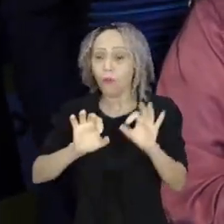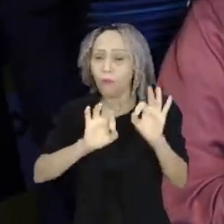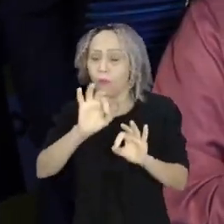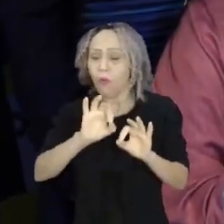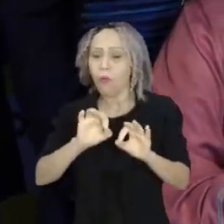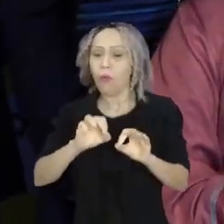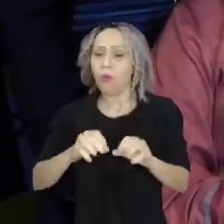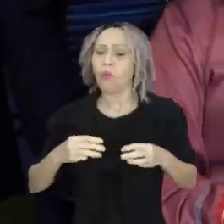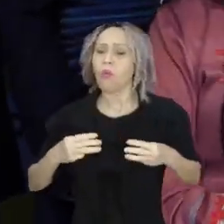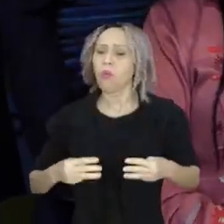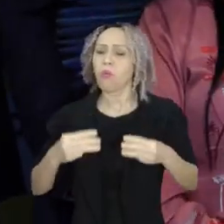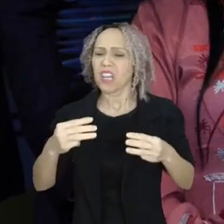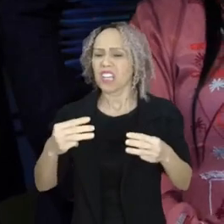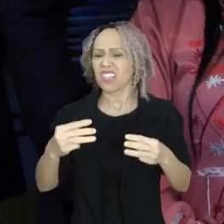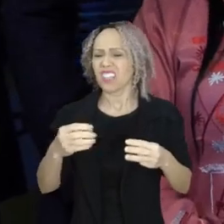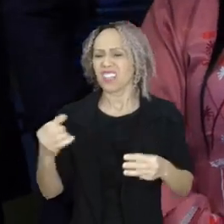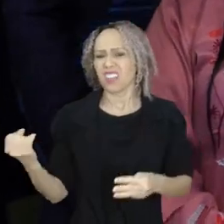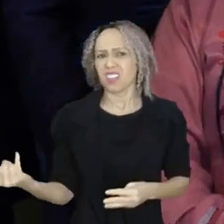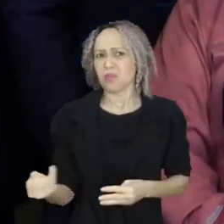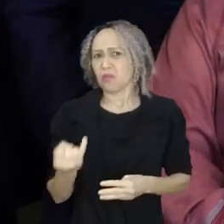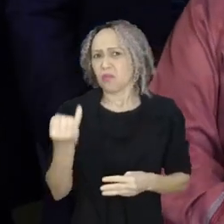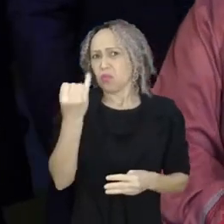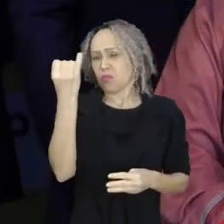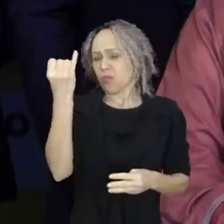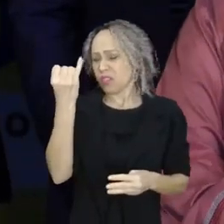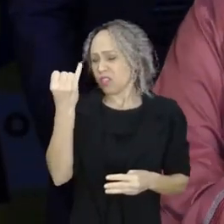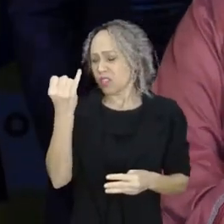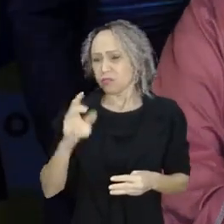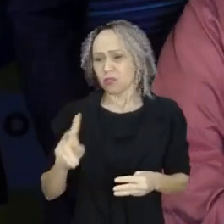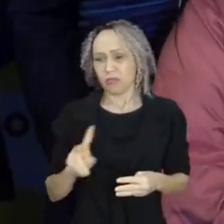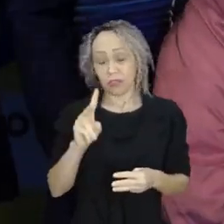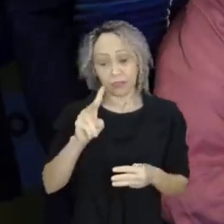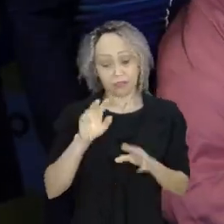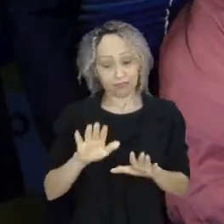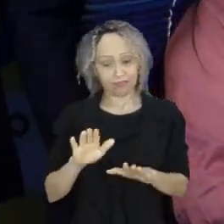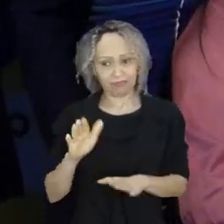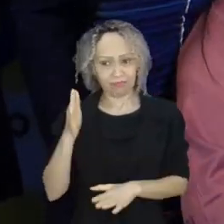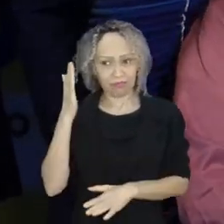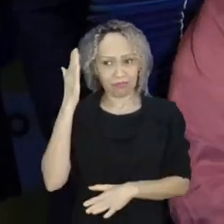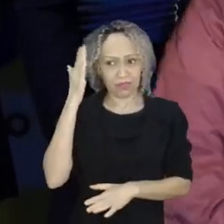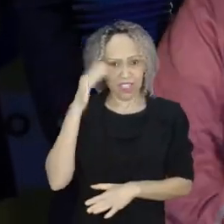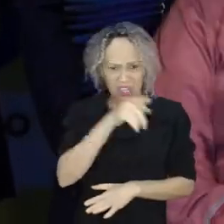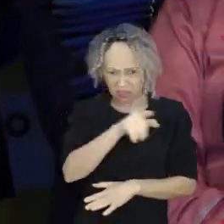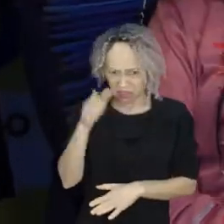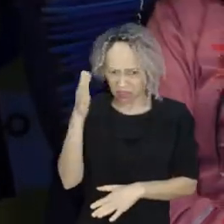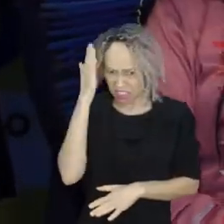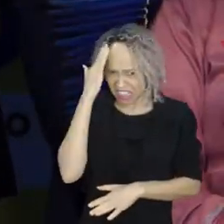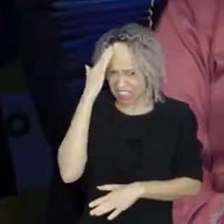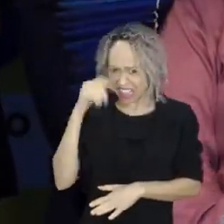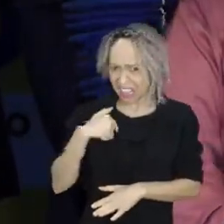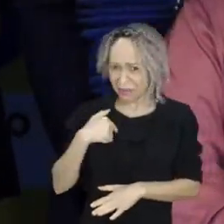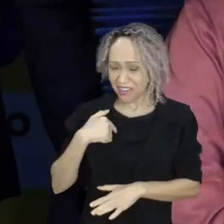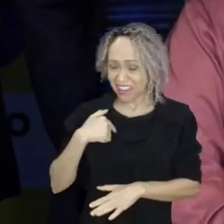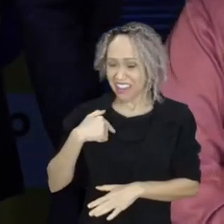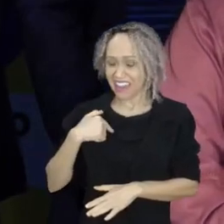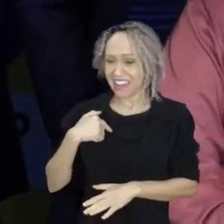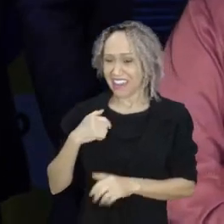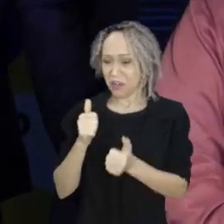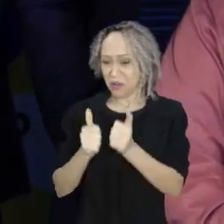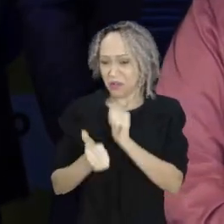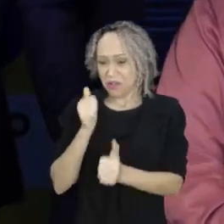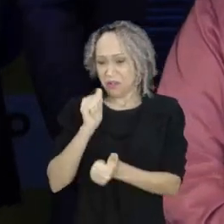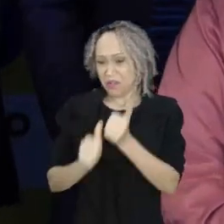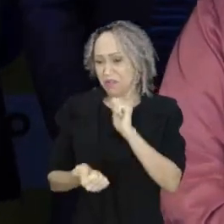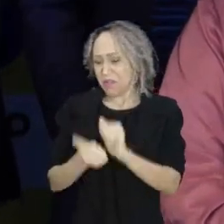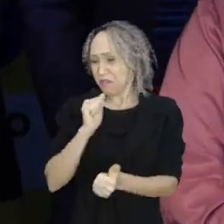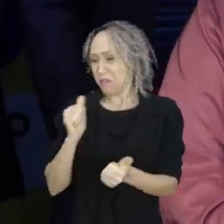sei se você sabe, eu fui um bom jogador de bola. De várzea já está certo, mas eu fui. Mas eu queria dizer que é com muita